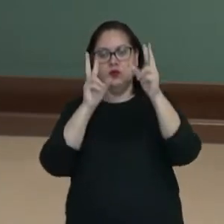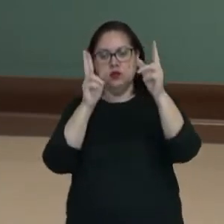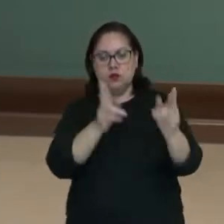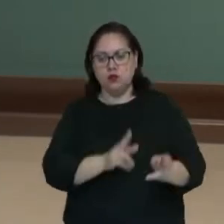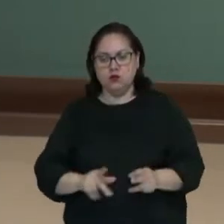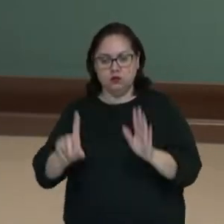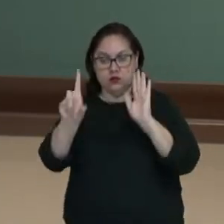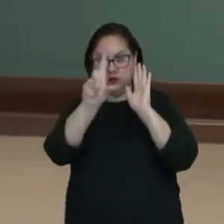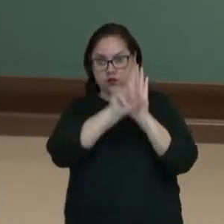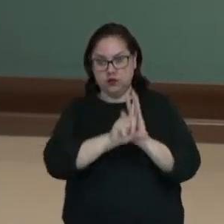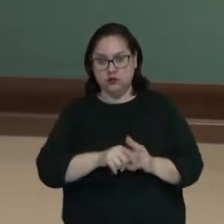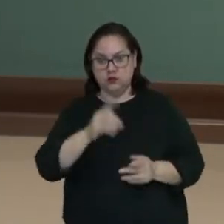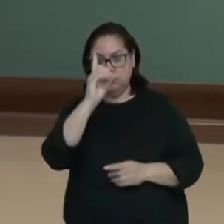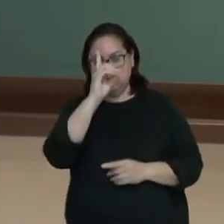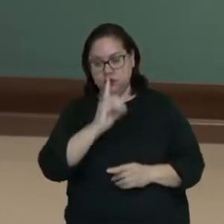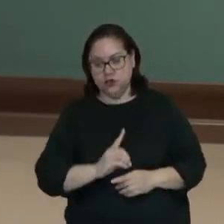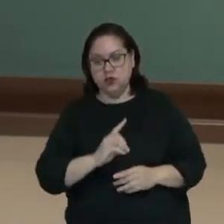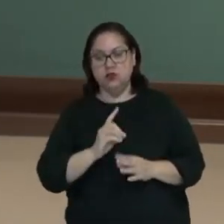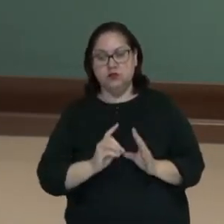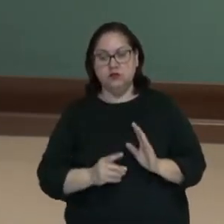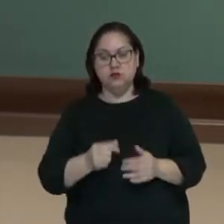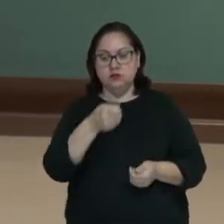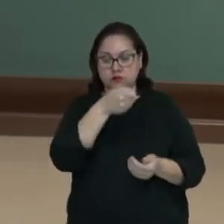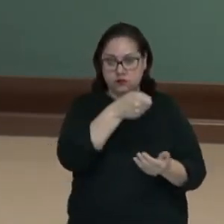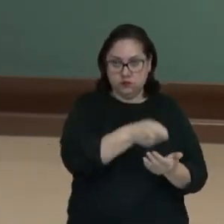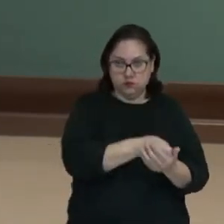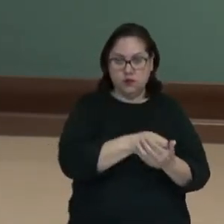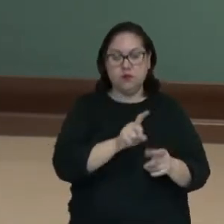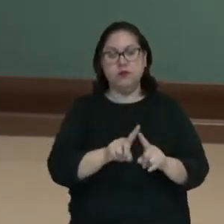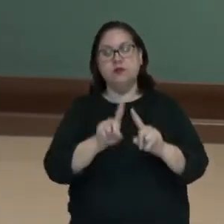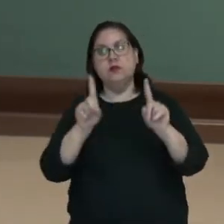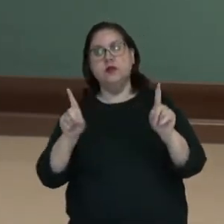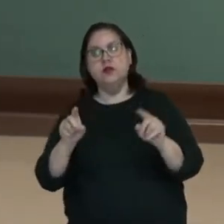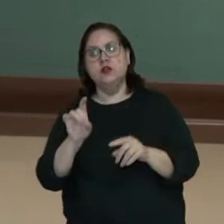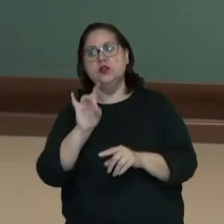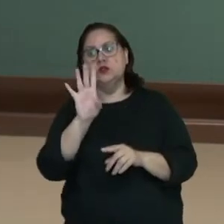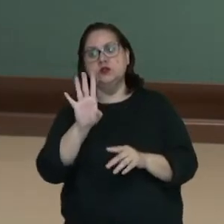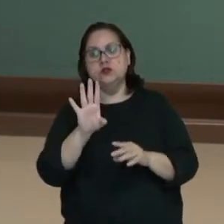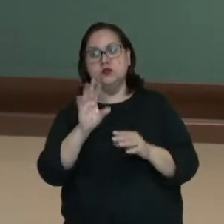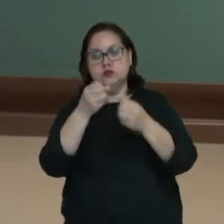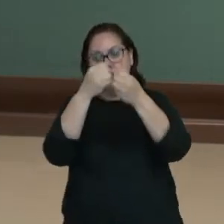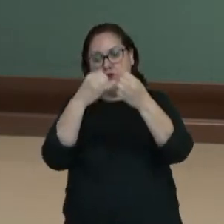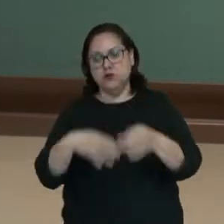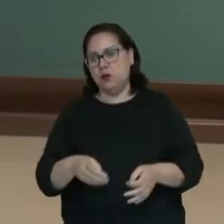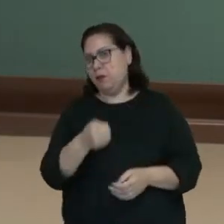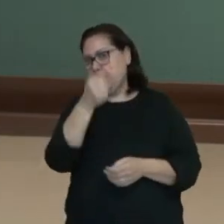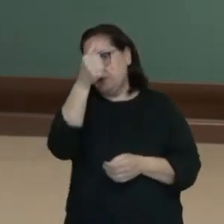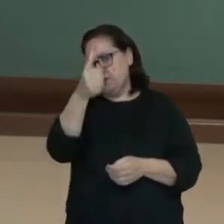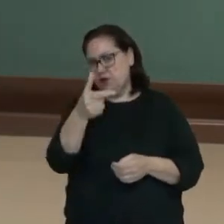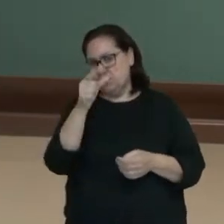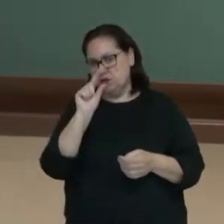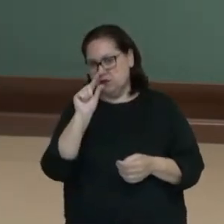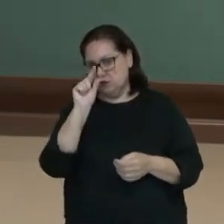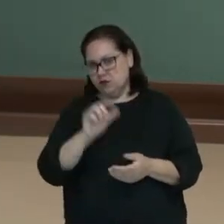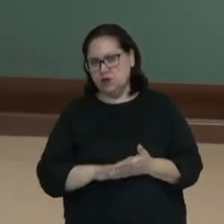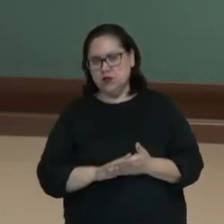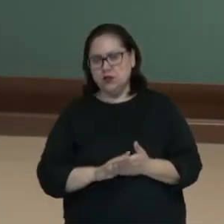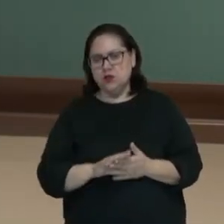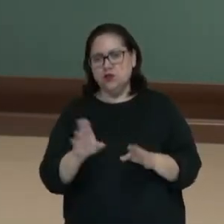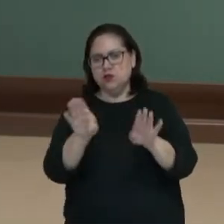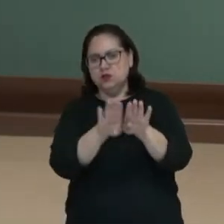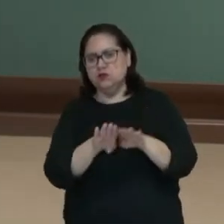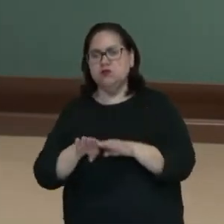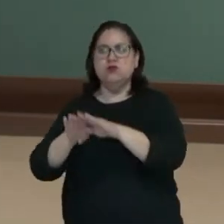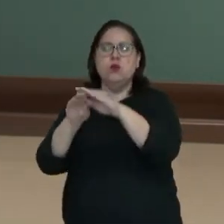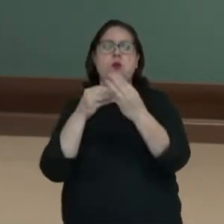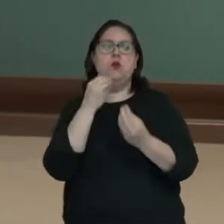as leis, nos direitos, nos deveres, né? Mas só essa definição é muito pouco, né? Todos são iguais, mas